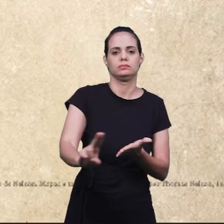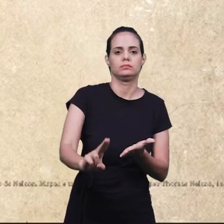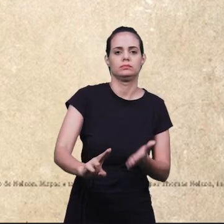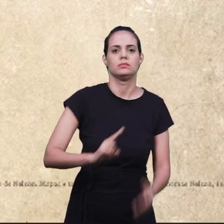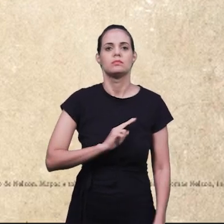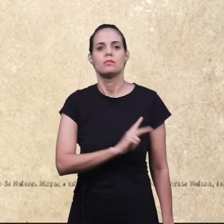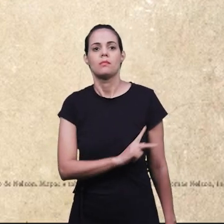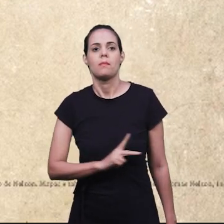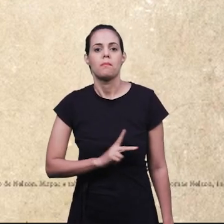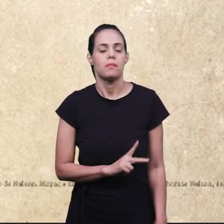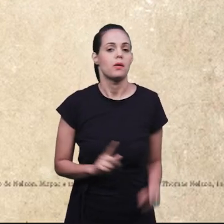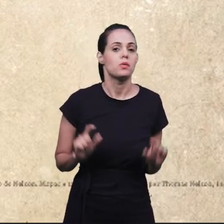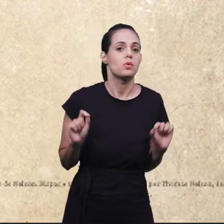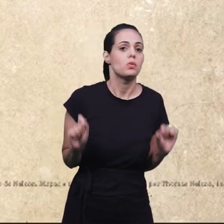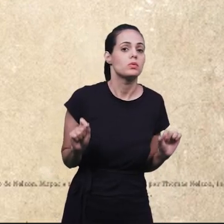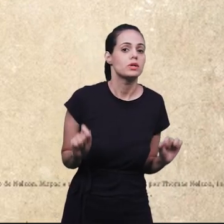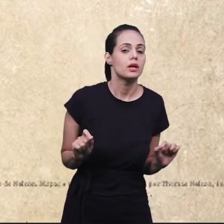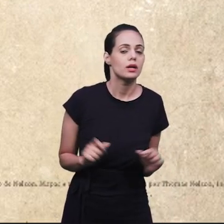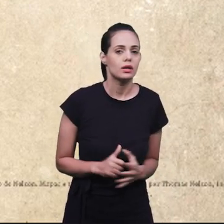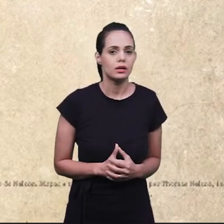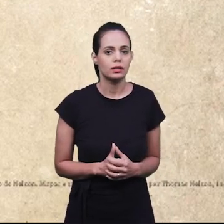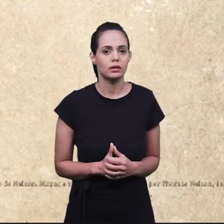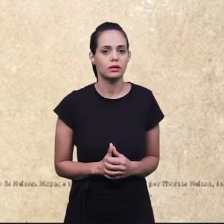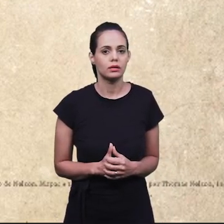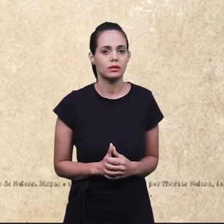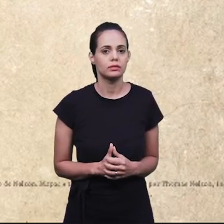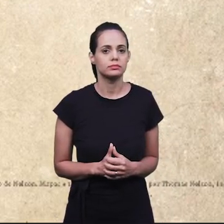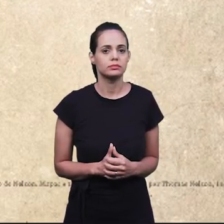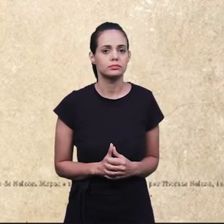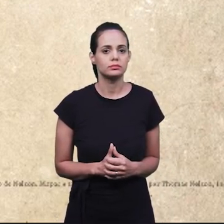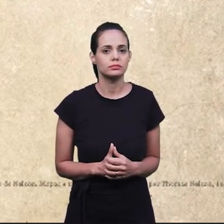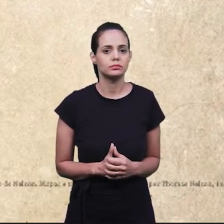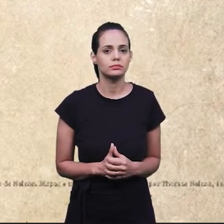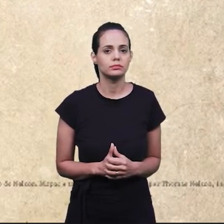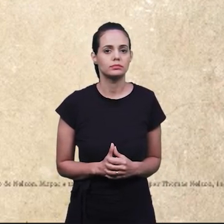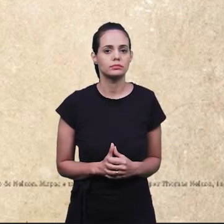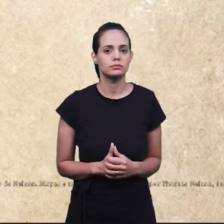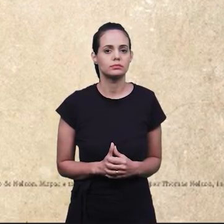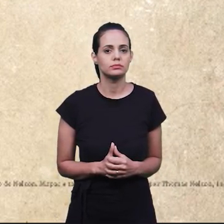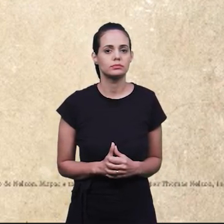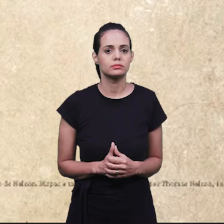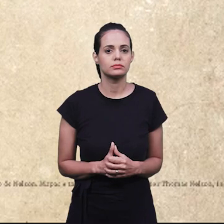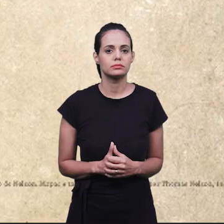das cartas, ele criou um verdadeiro libelo, um verdadeiro